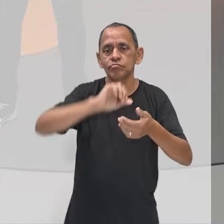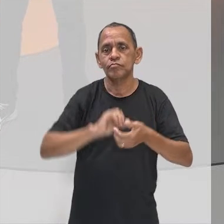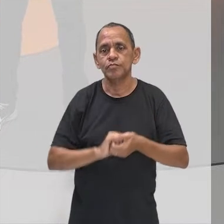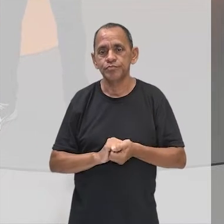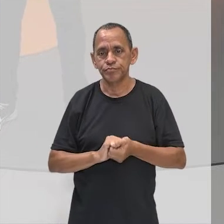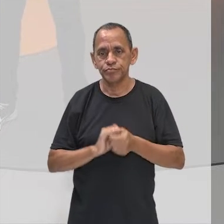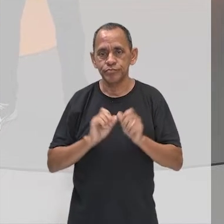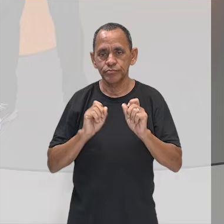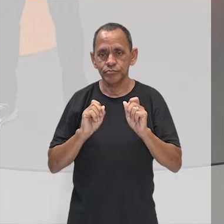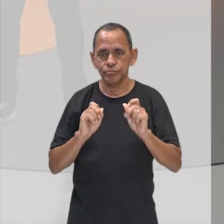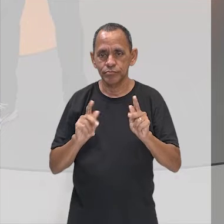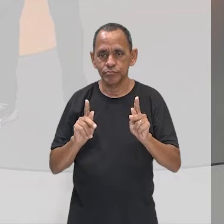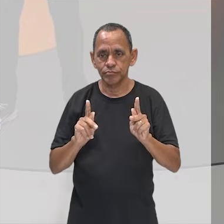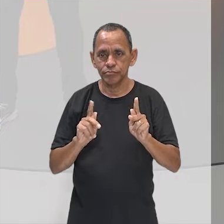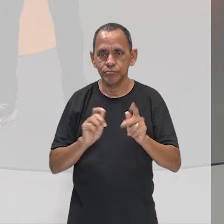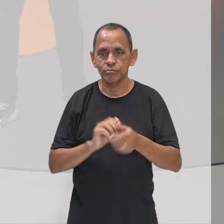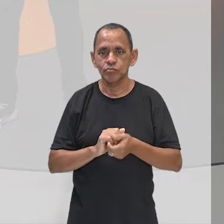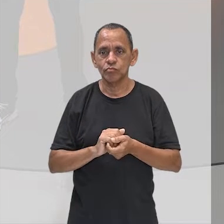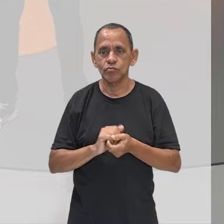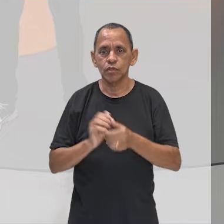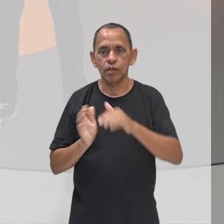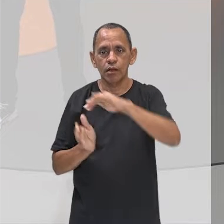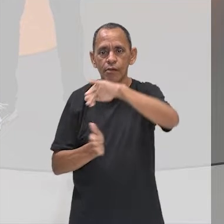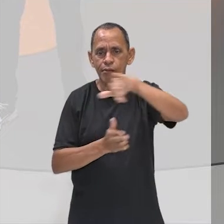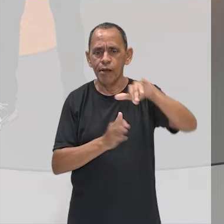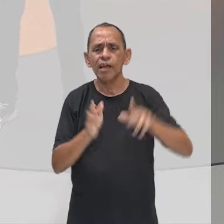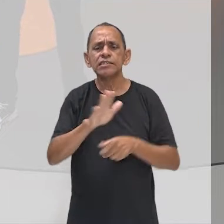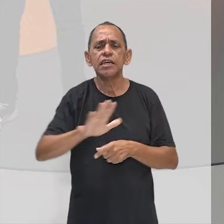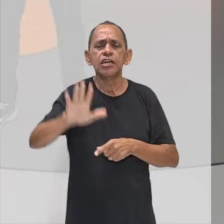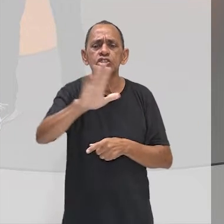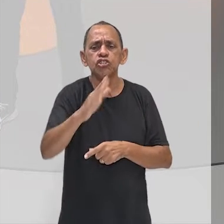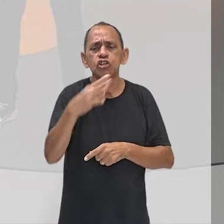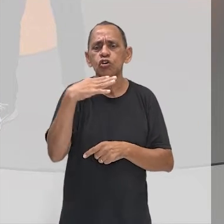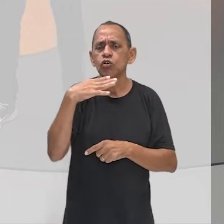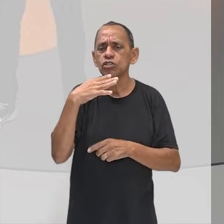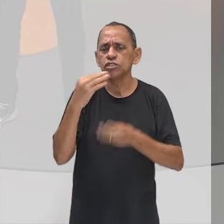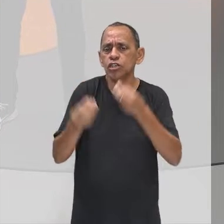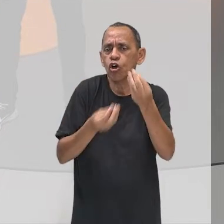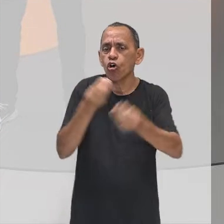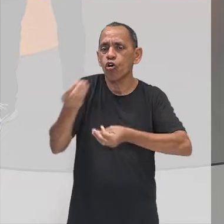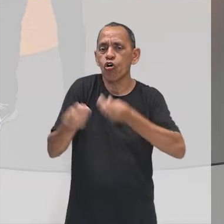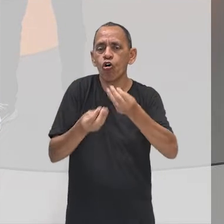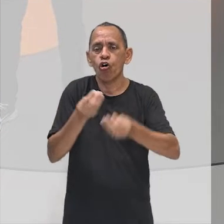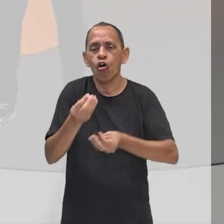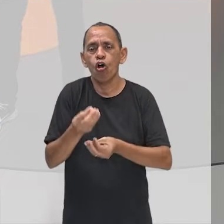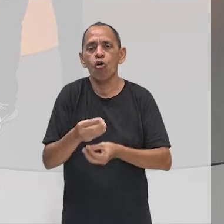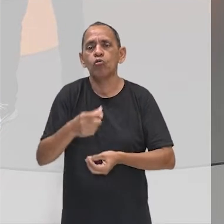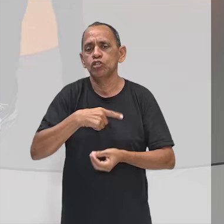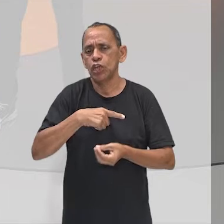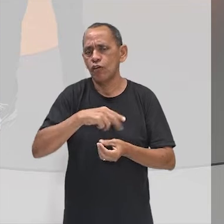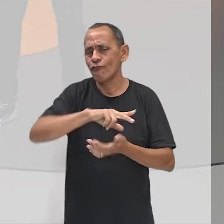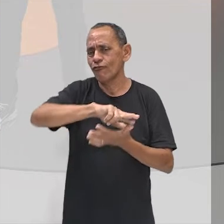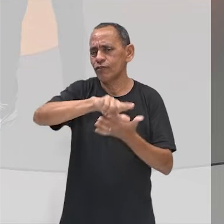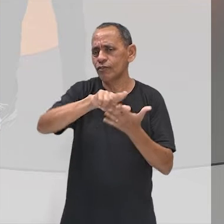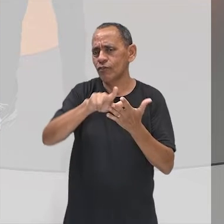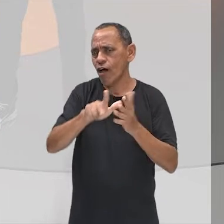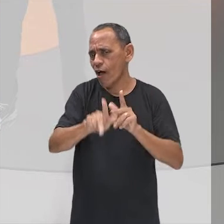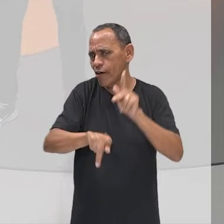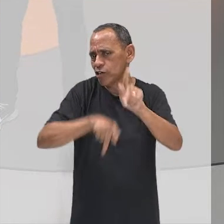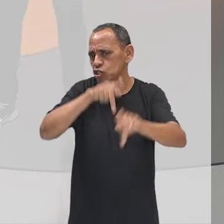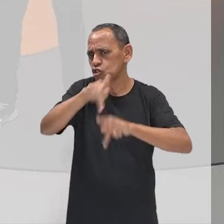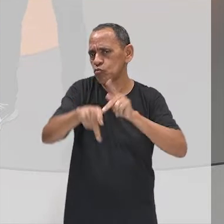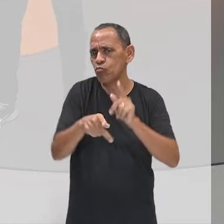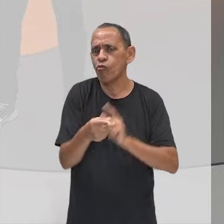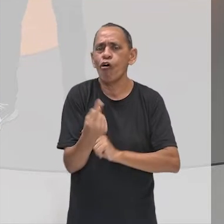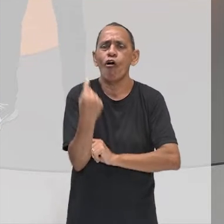tá? Essa região, ela é conhecida por ter sido berço de diversas civilizações antigas